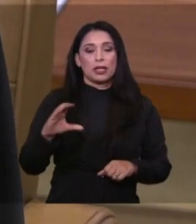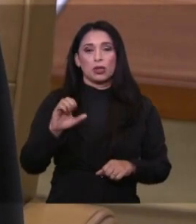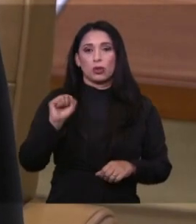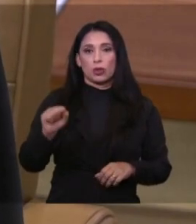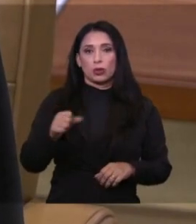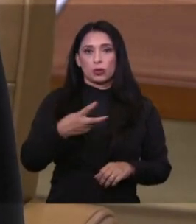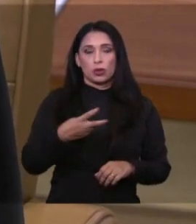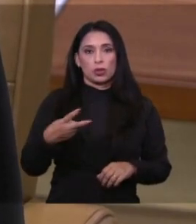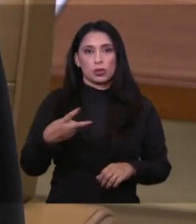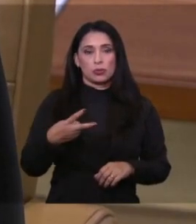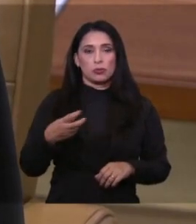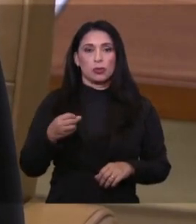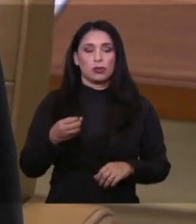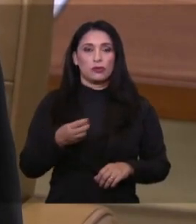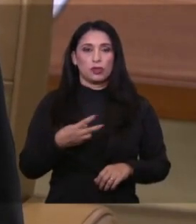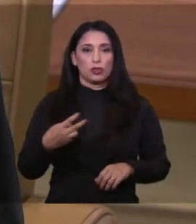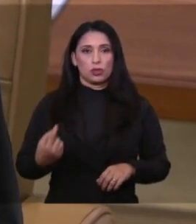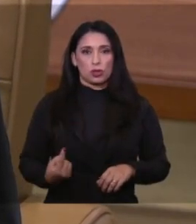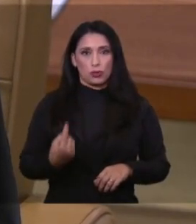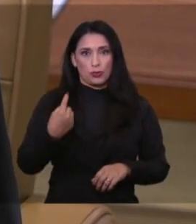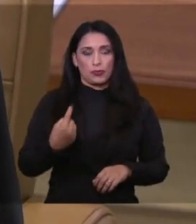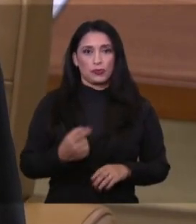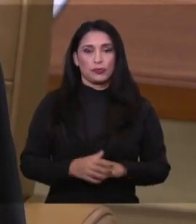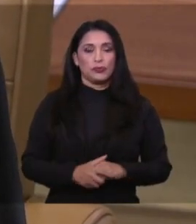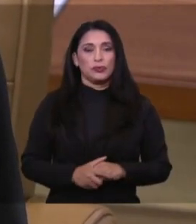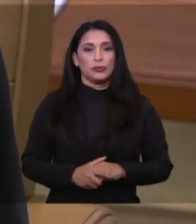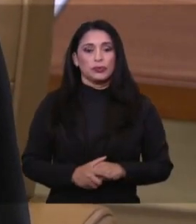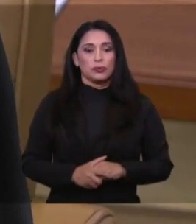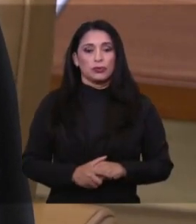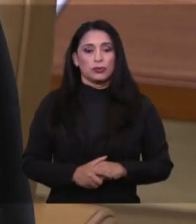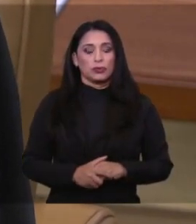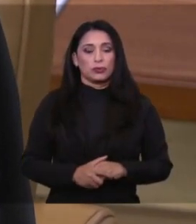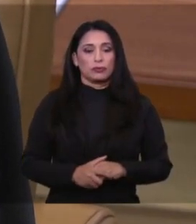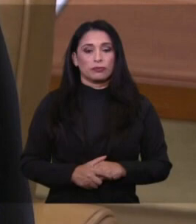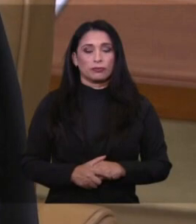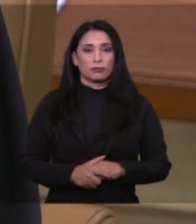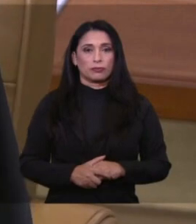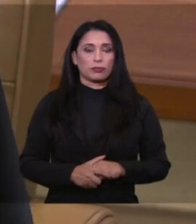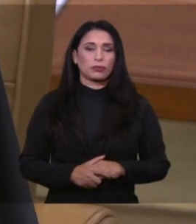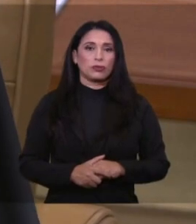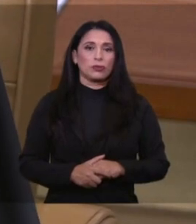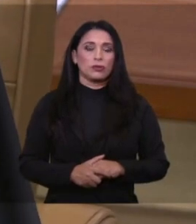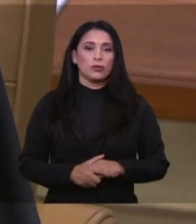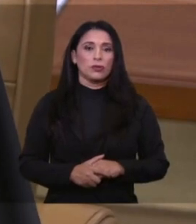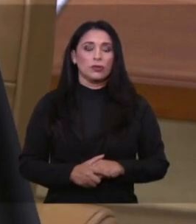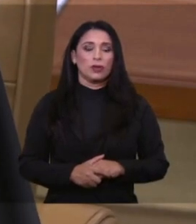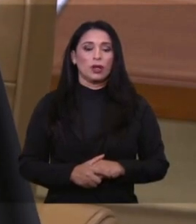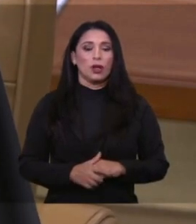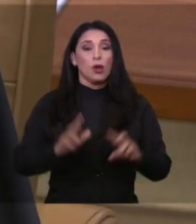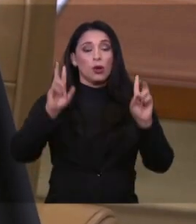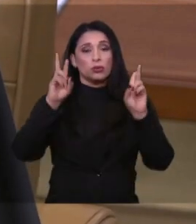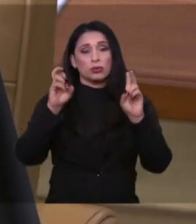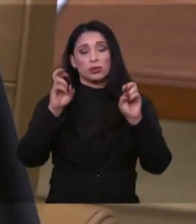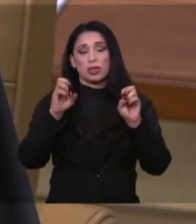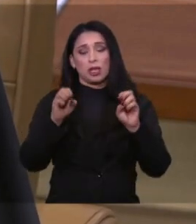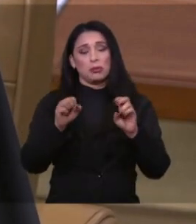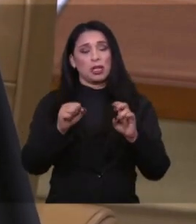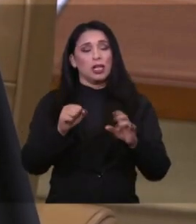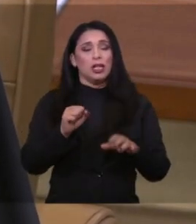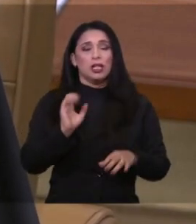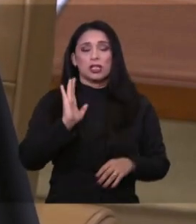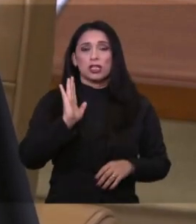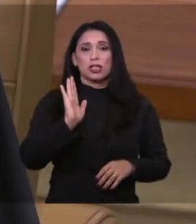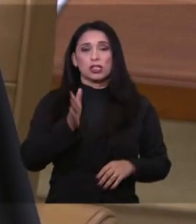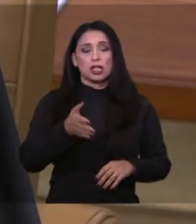8/2021. Trata-se da ressurreição de um cadáver outrora enterrado. Eis que o seu teor é mera reprodução